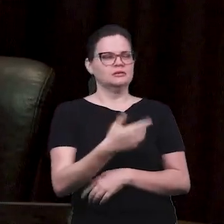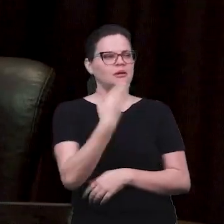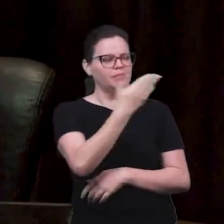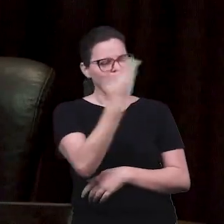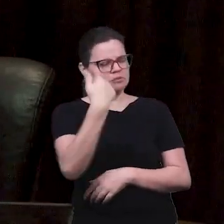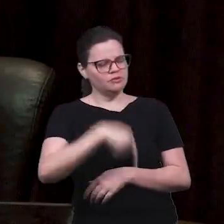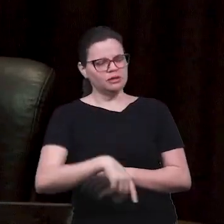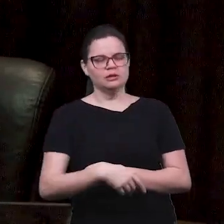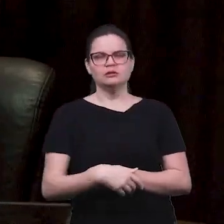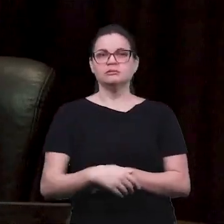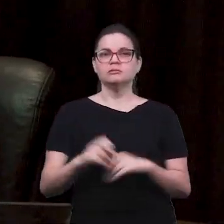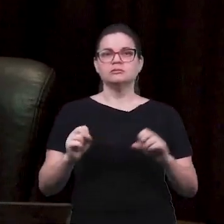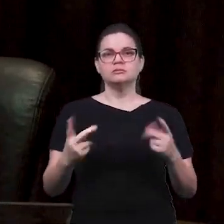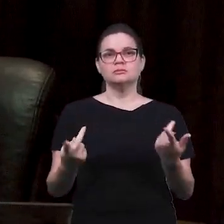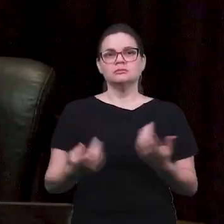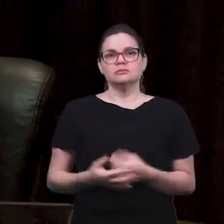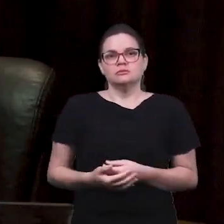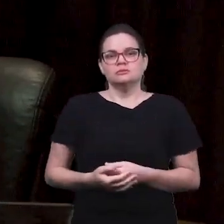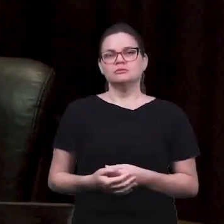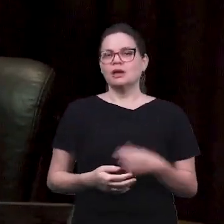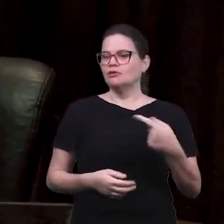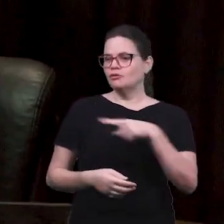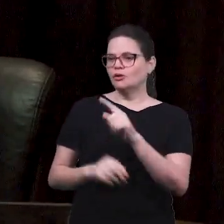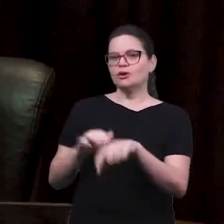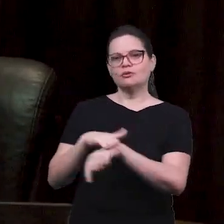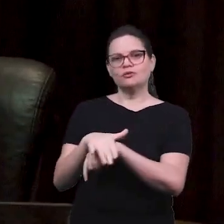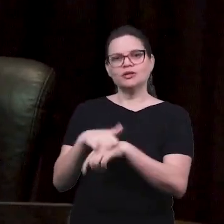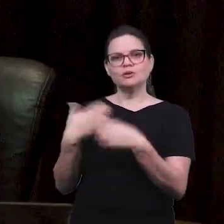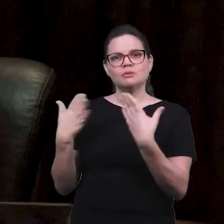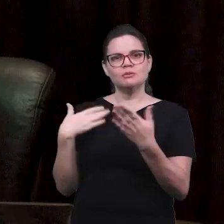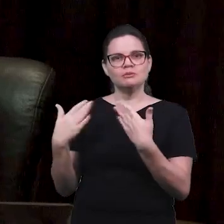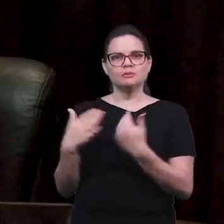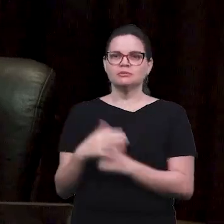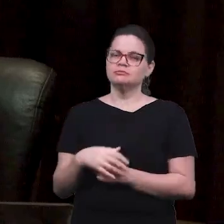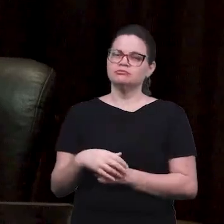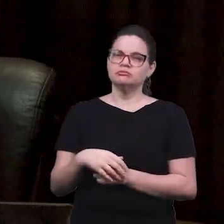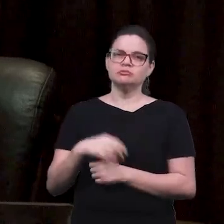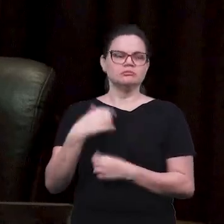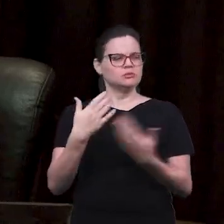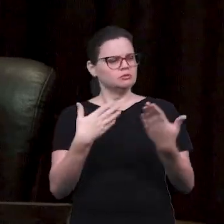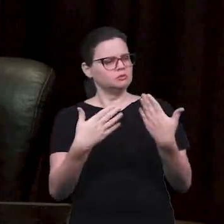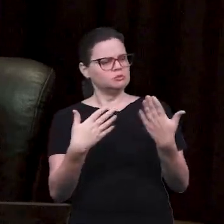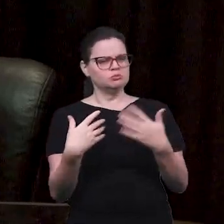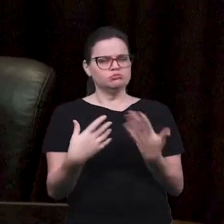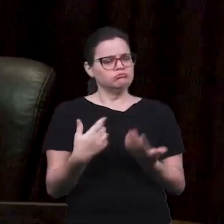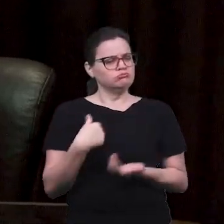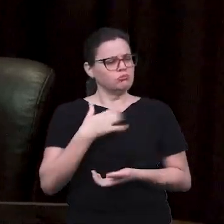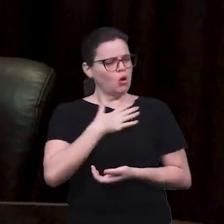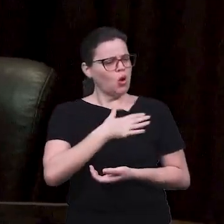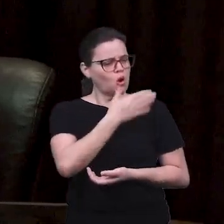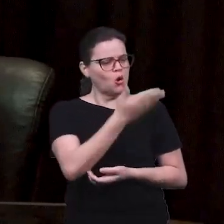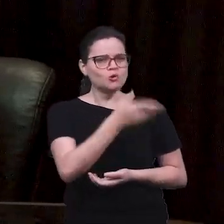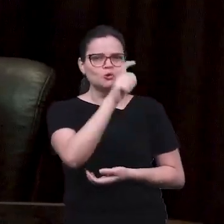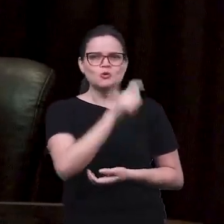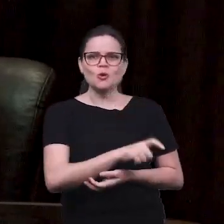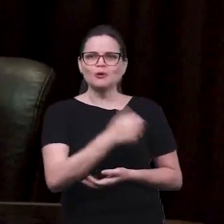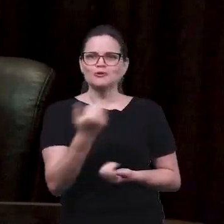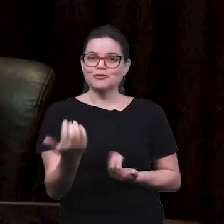entrar. Glória a Deus. Ele conversou com ele achou o rapaz, não sei, né, teve uma empatia ali,